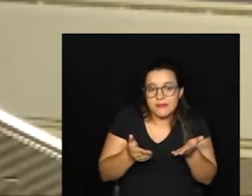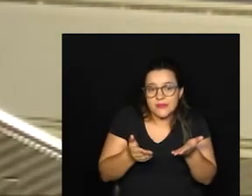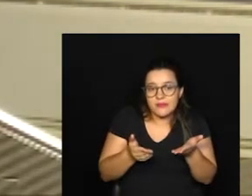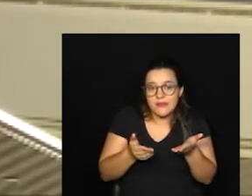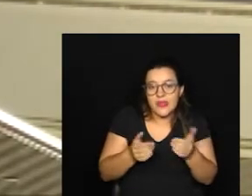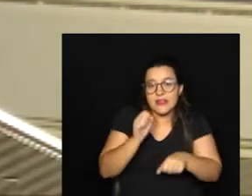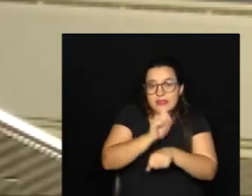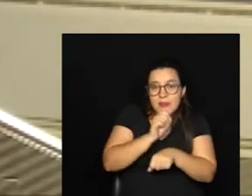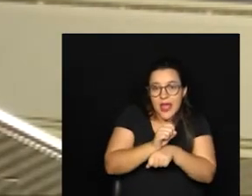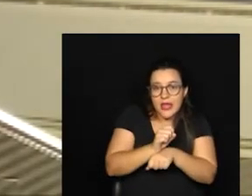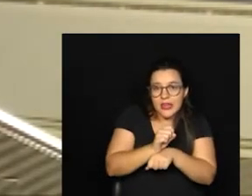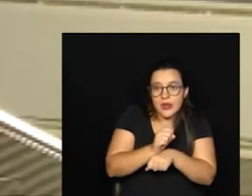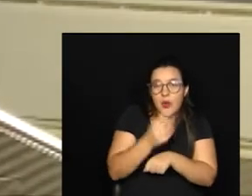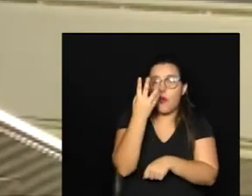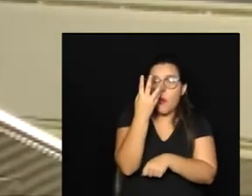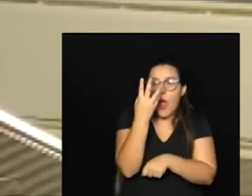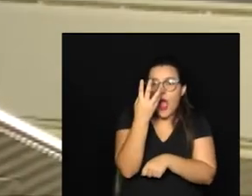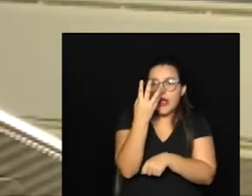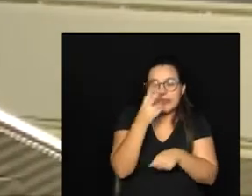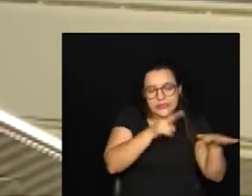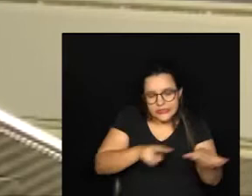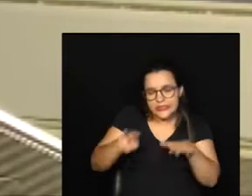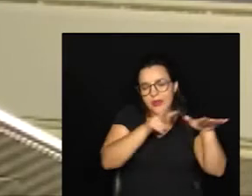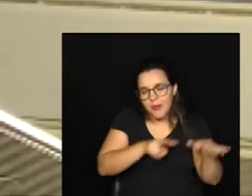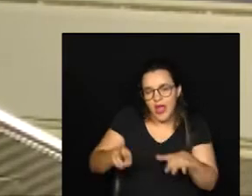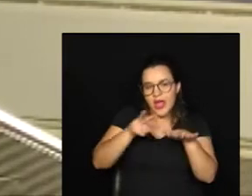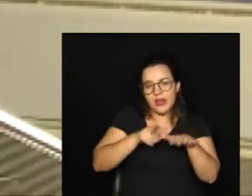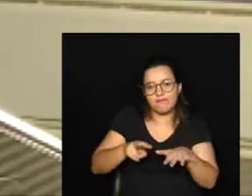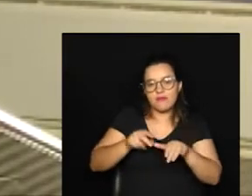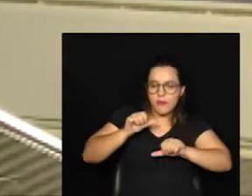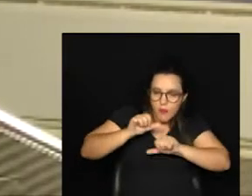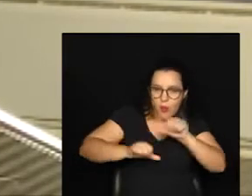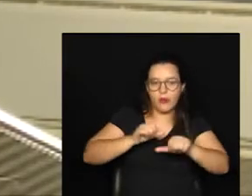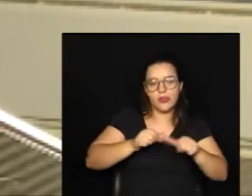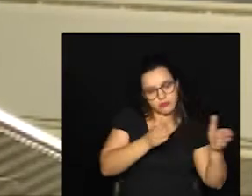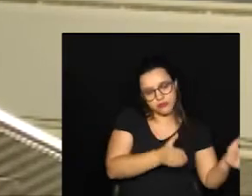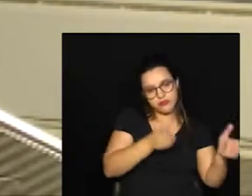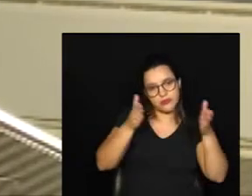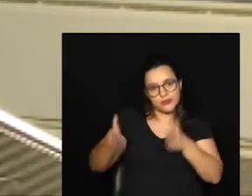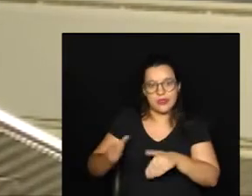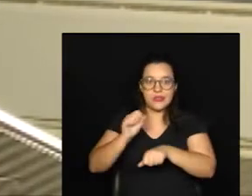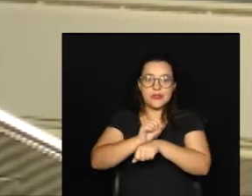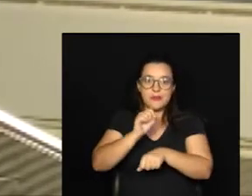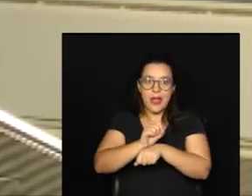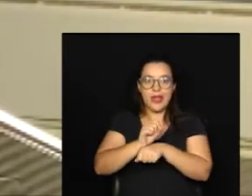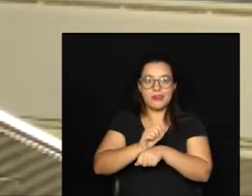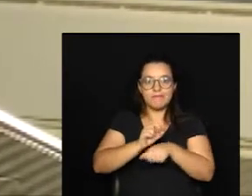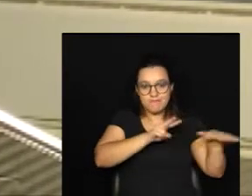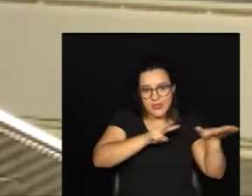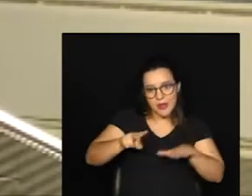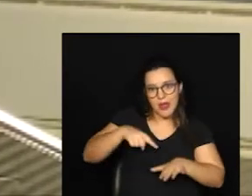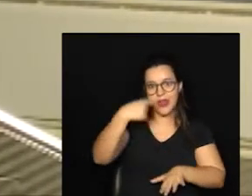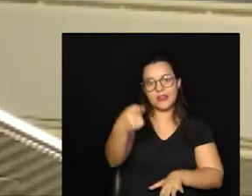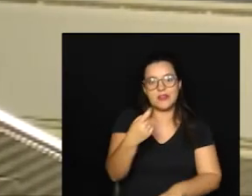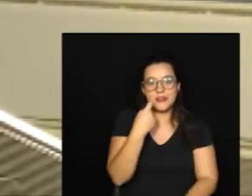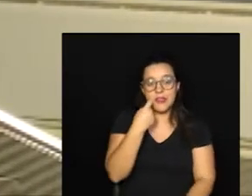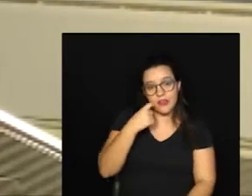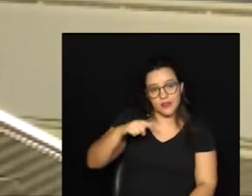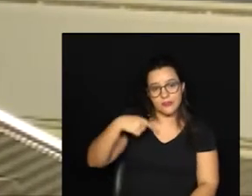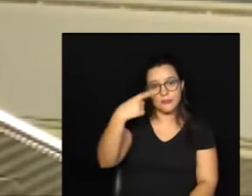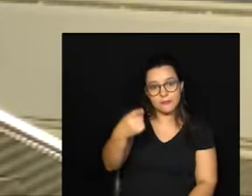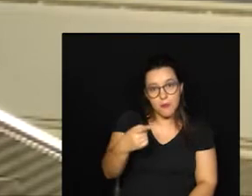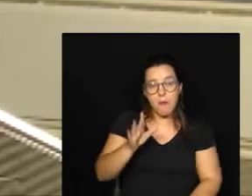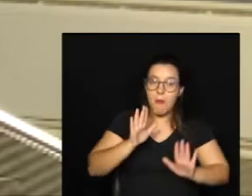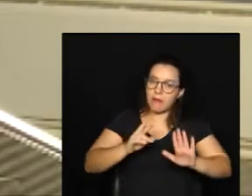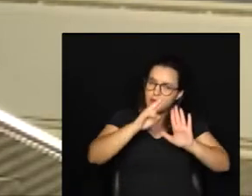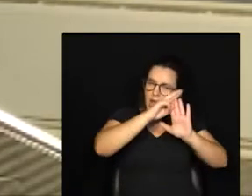cada 30 dias, a cada 4 semanas. Então, por isso que acabou sendo jogado agora para a próxima sexta-feira. Mas todos os